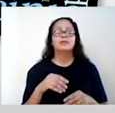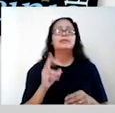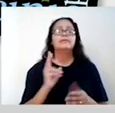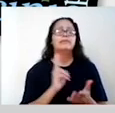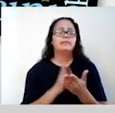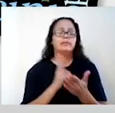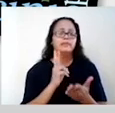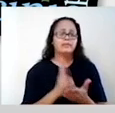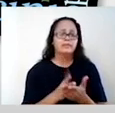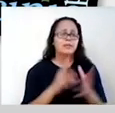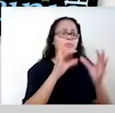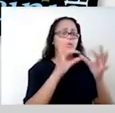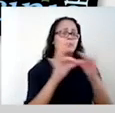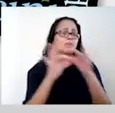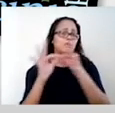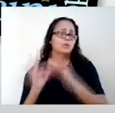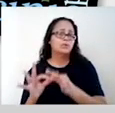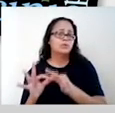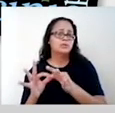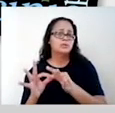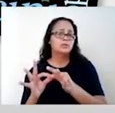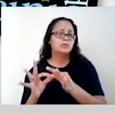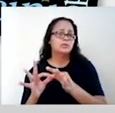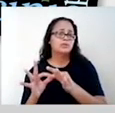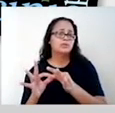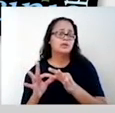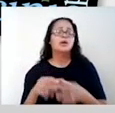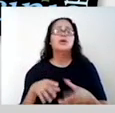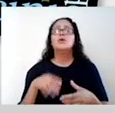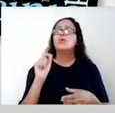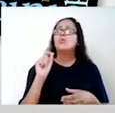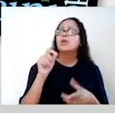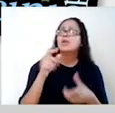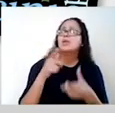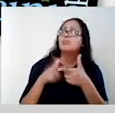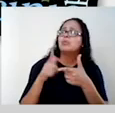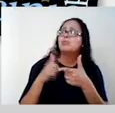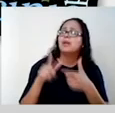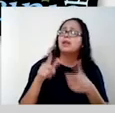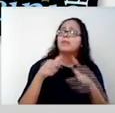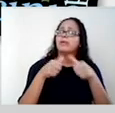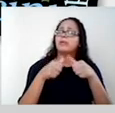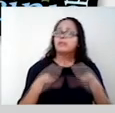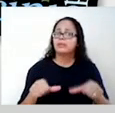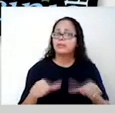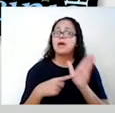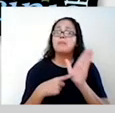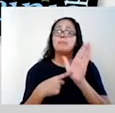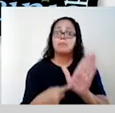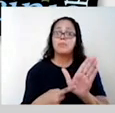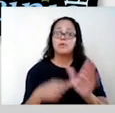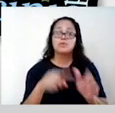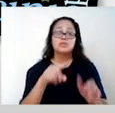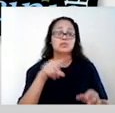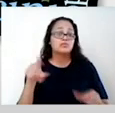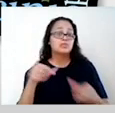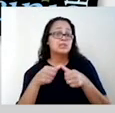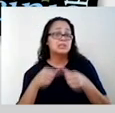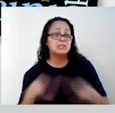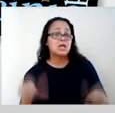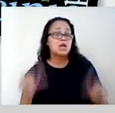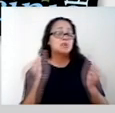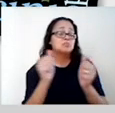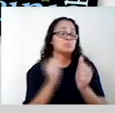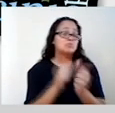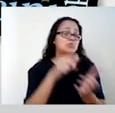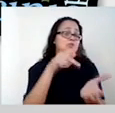vai ter sempre uma contextualização, onde que aquele problema está inserido, né? Vai tentar mostrar que você está do lado da